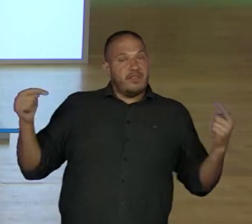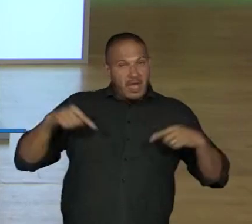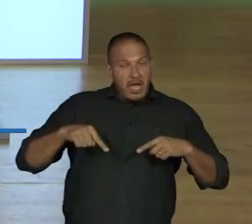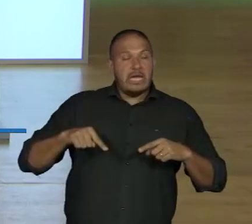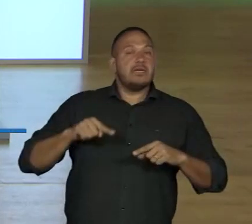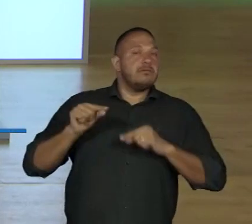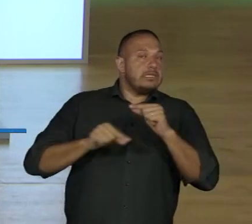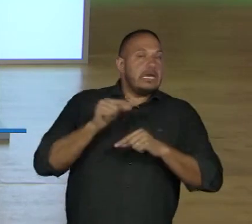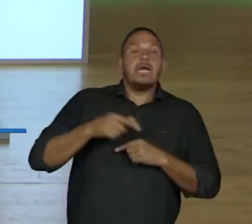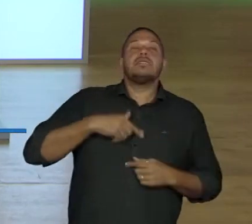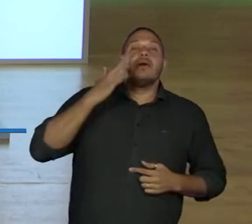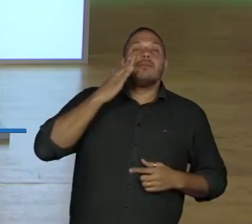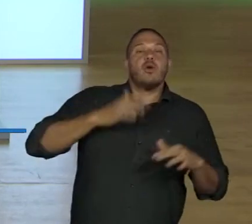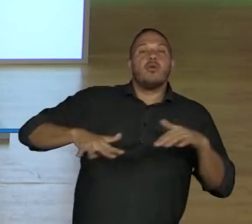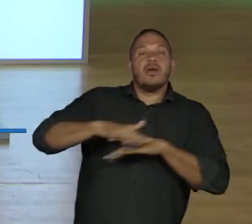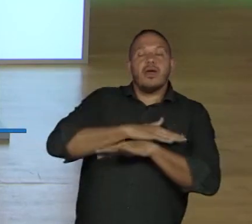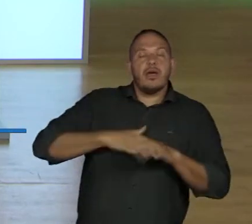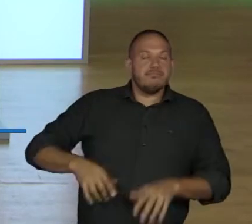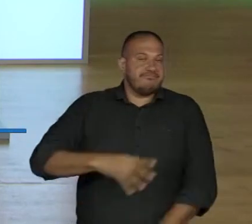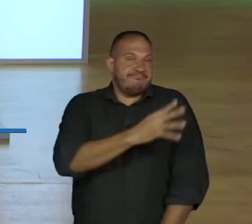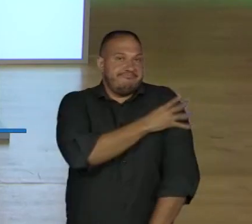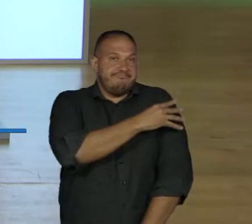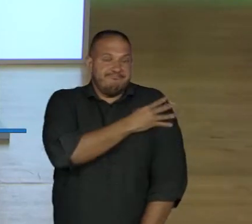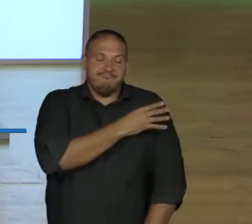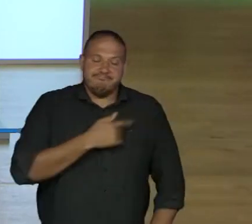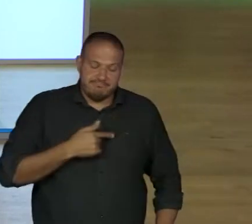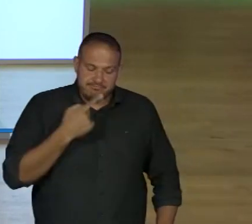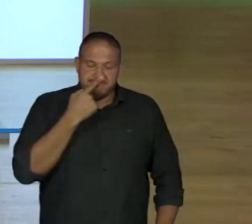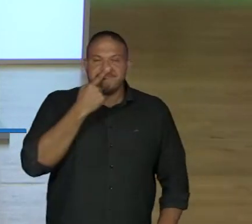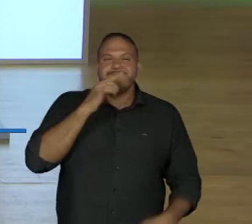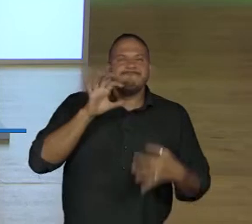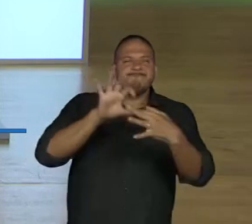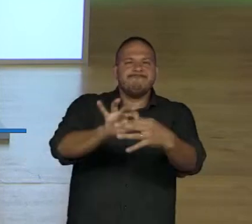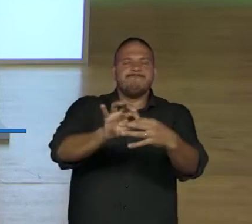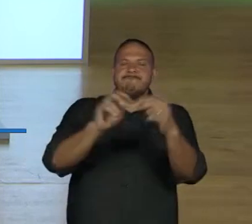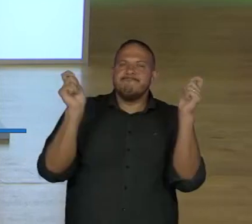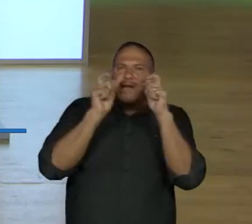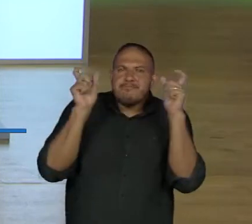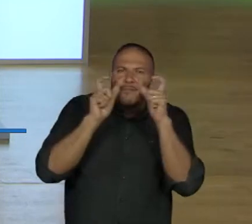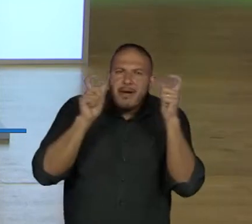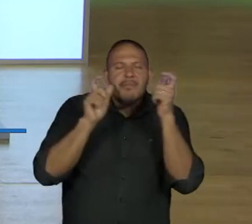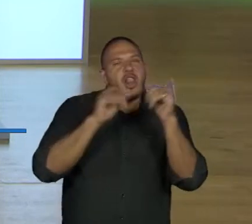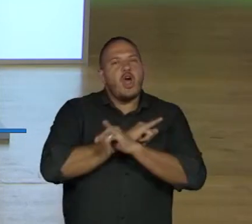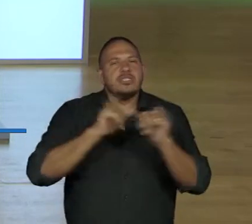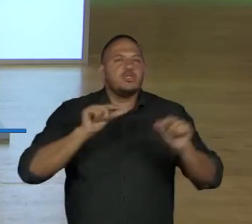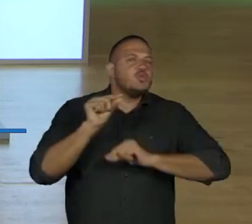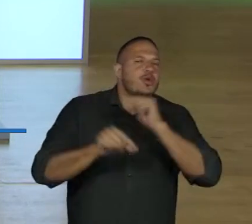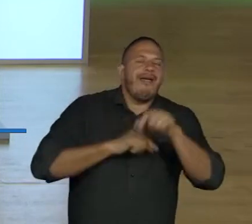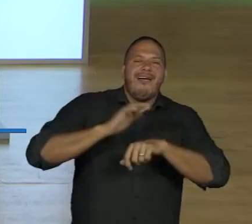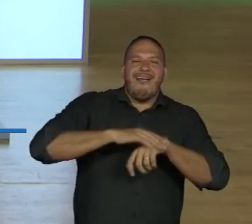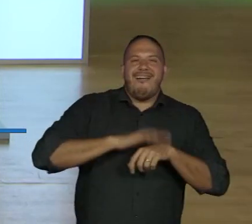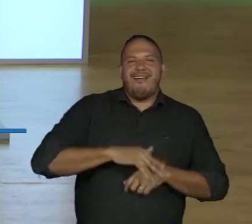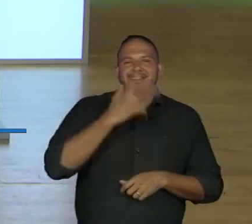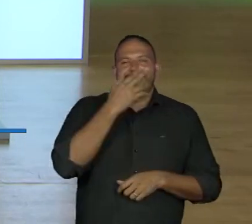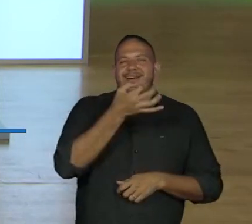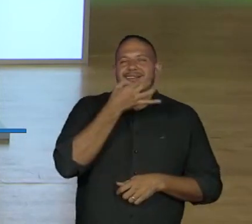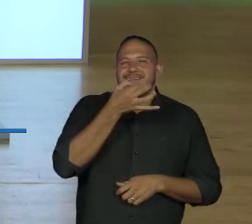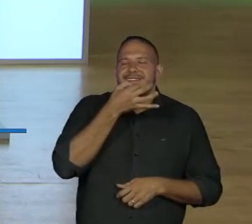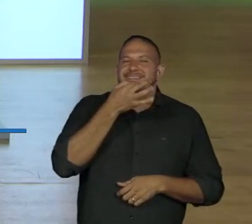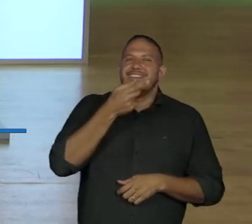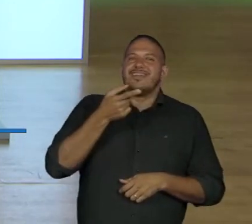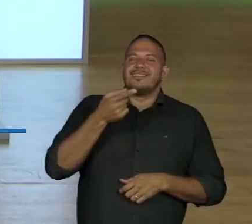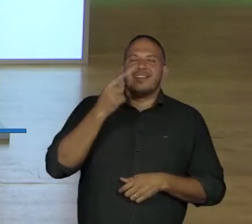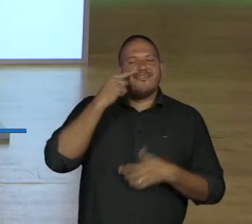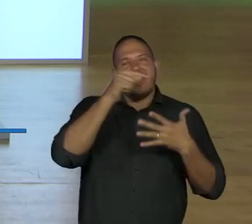que a turminha do 4º ano anda ligadinho em tal notícia e o que acha de cada notícia, verificar os